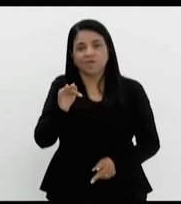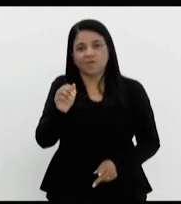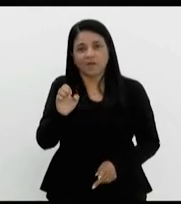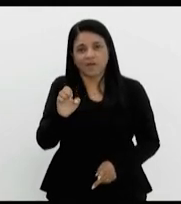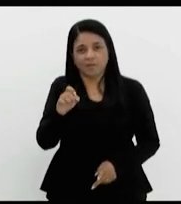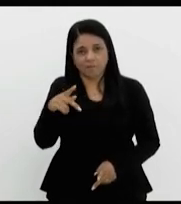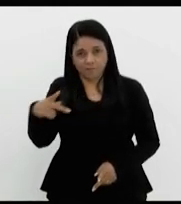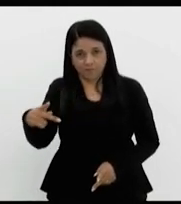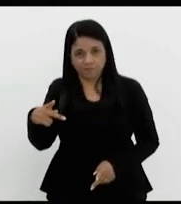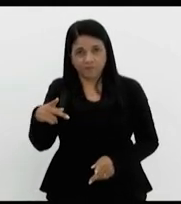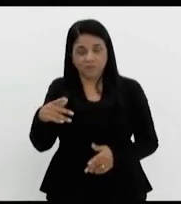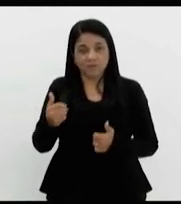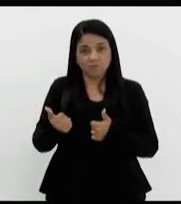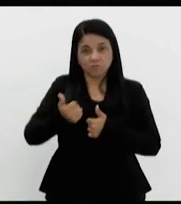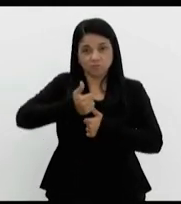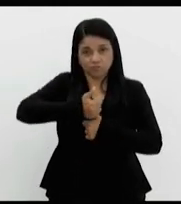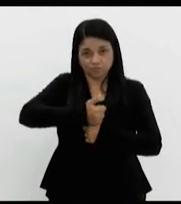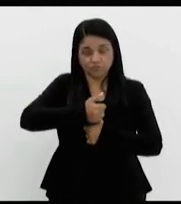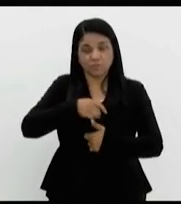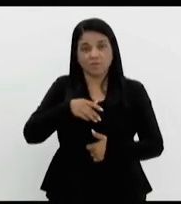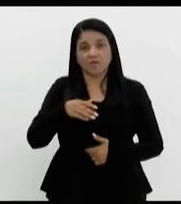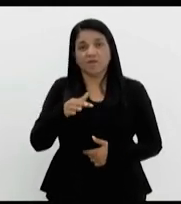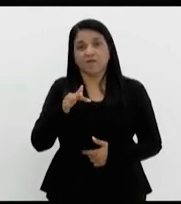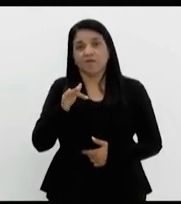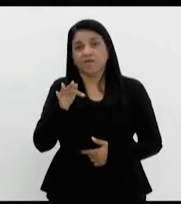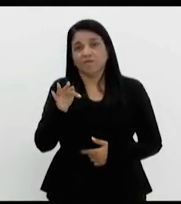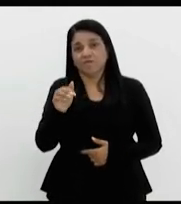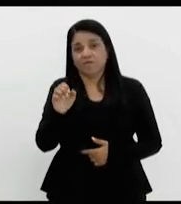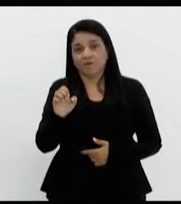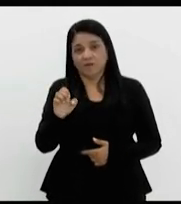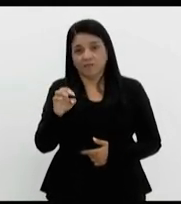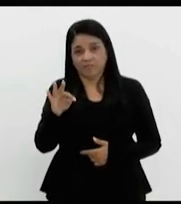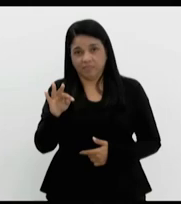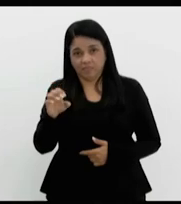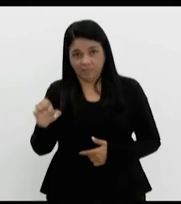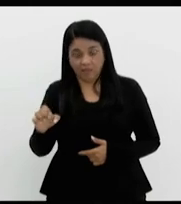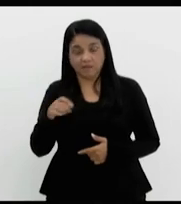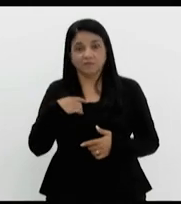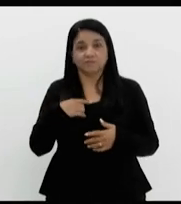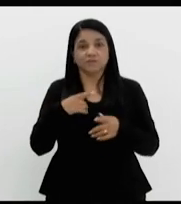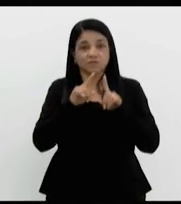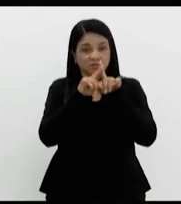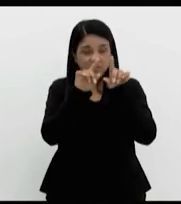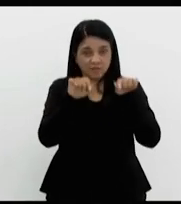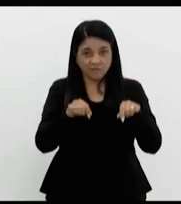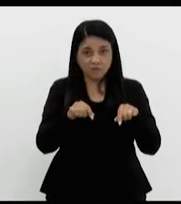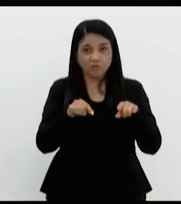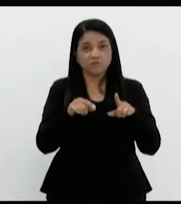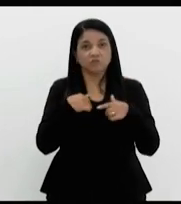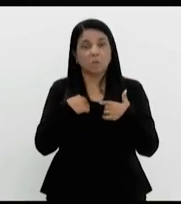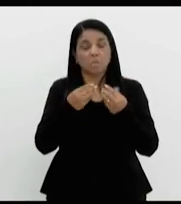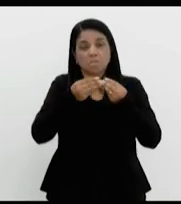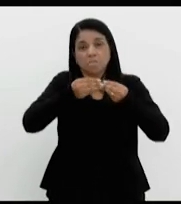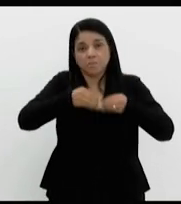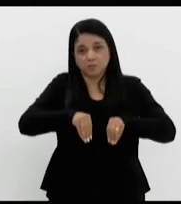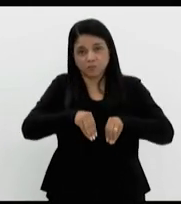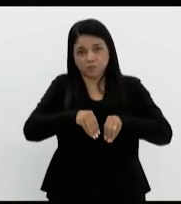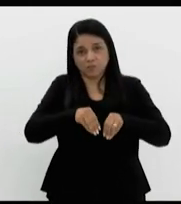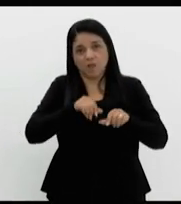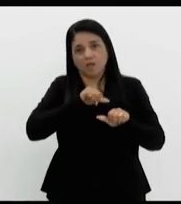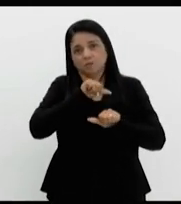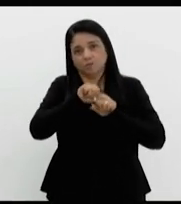deu lugar à FAETEC e muitos servidores da antiga fundação foram prejudicados por essa